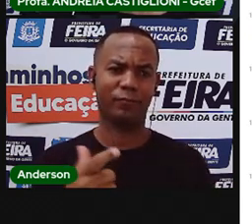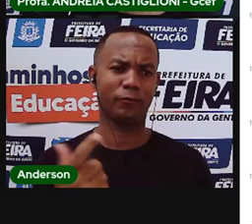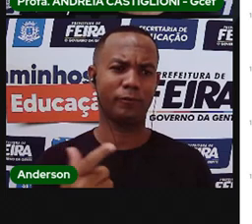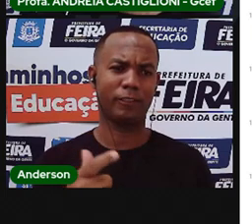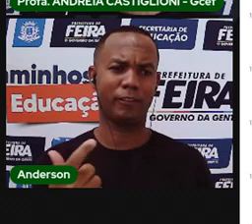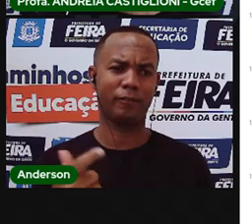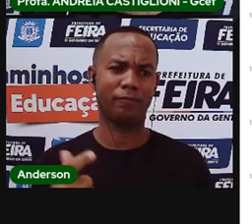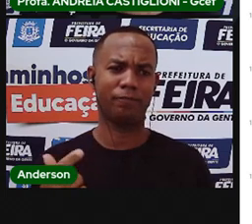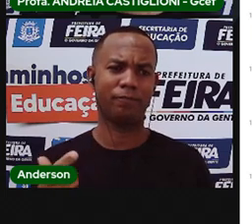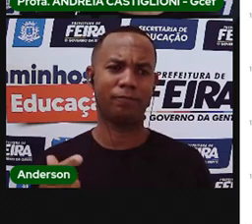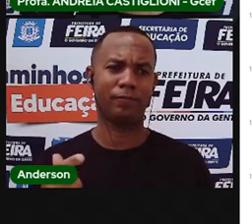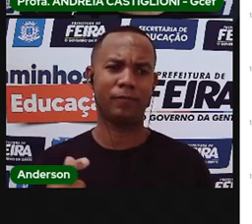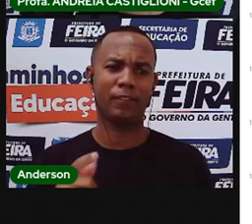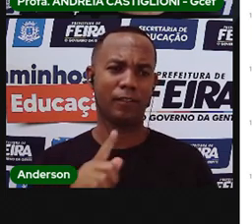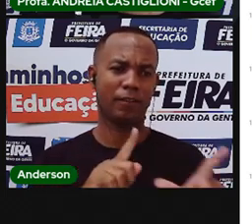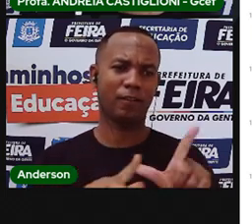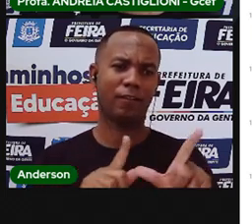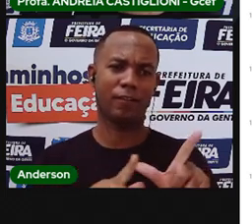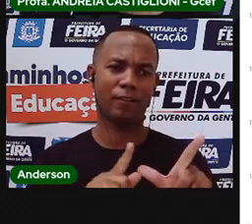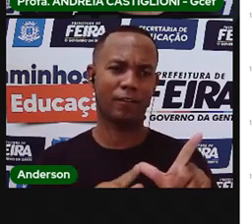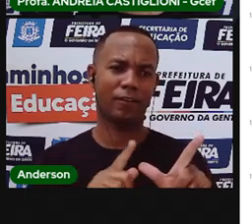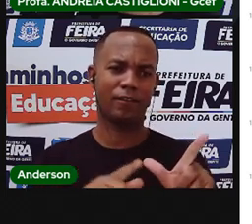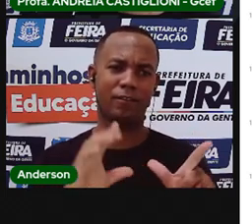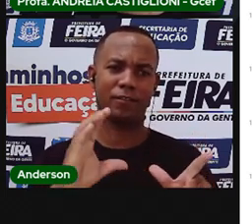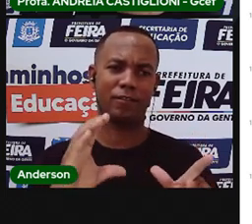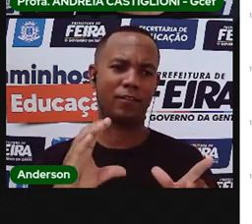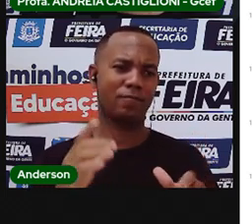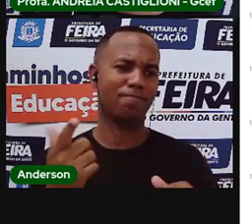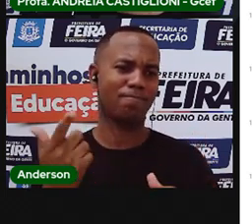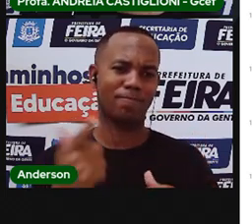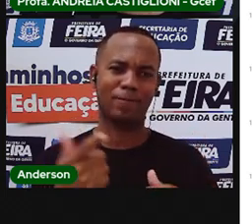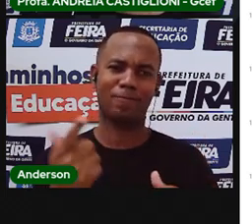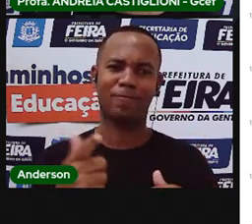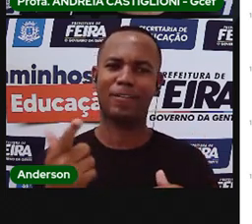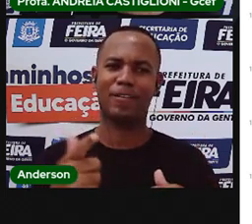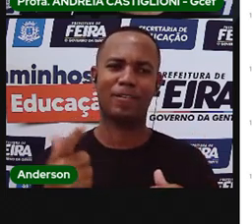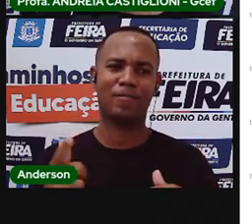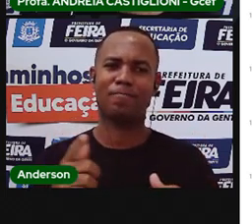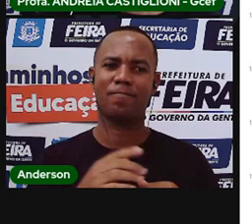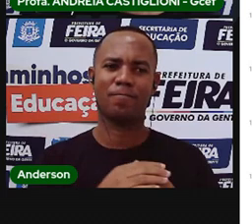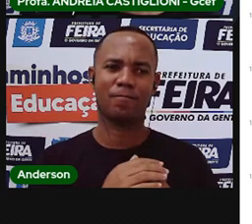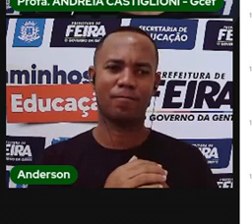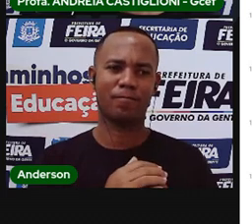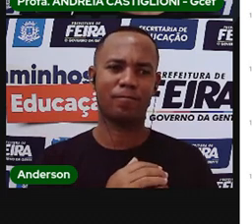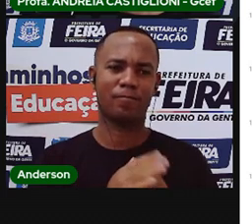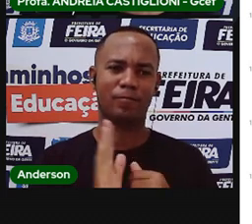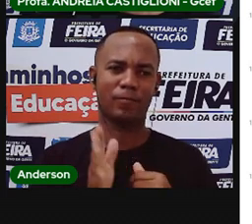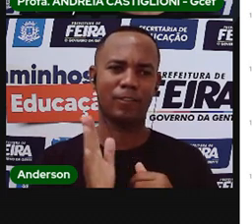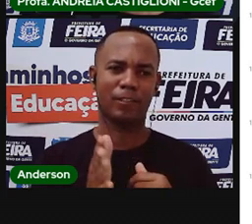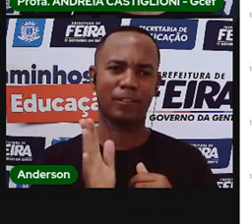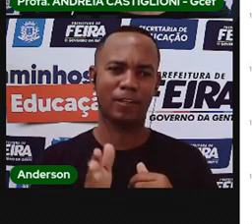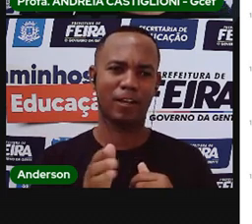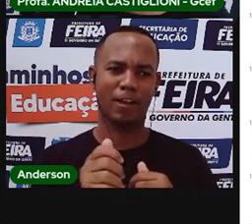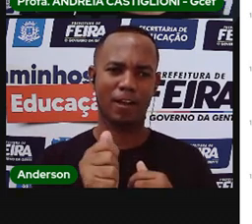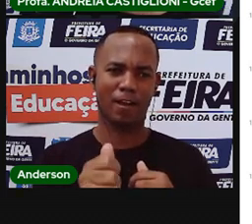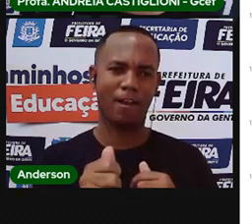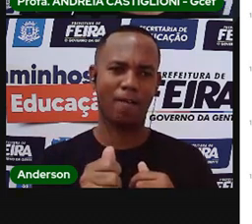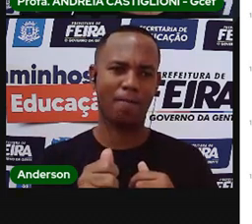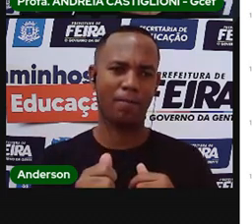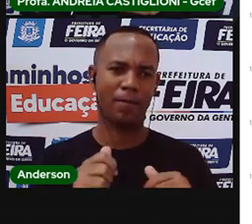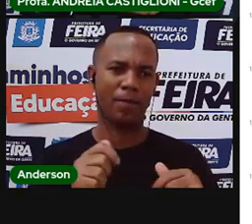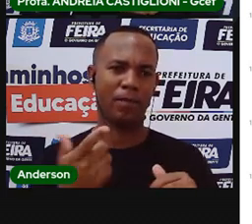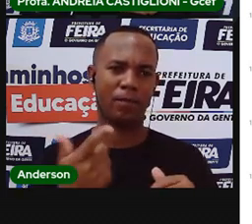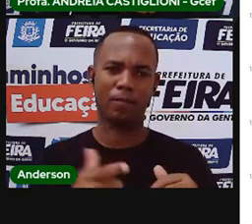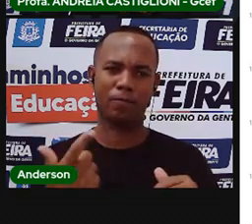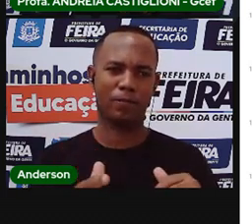E. Letra C. Também não tem letra C. Já botei a A, não tem letra E.